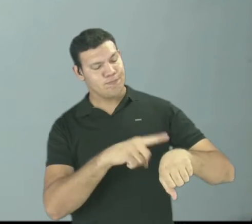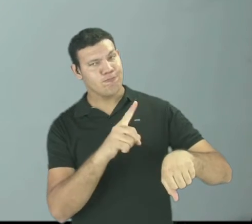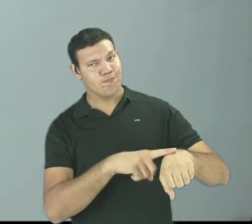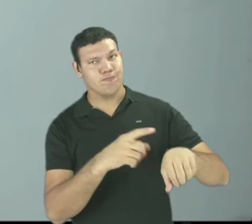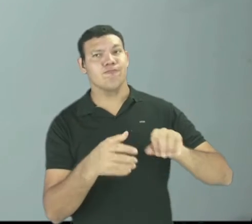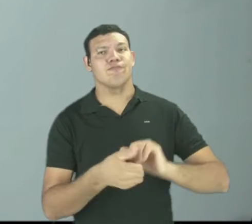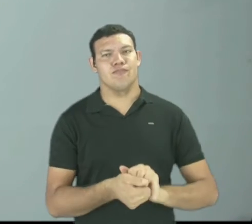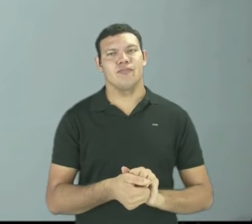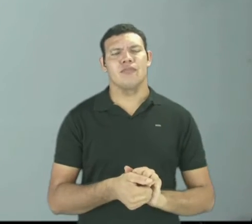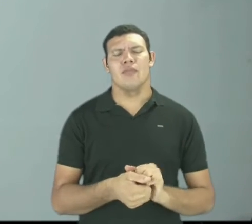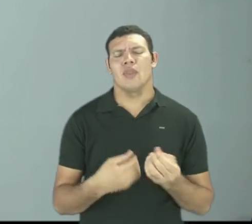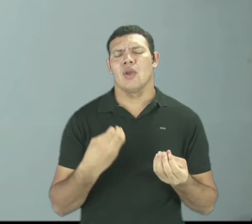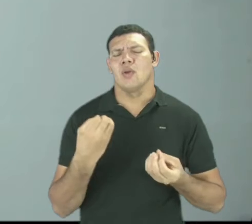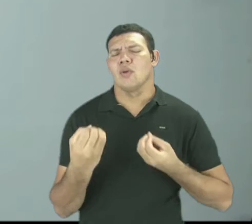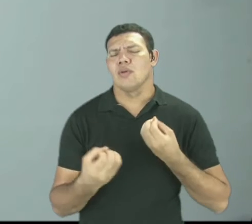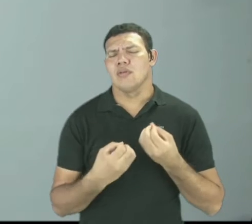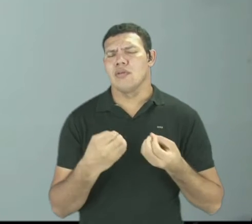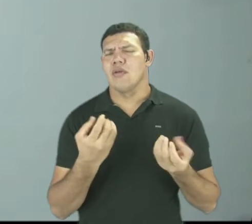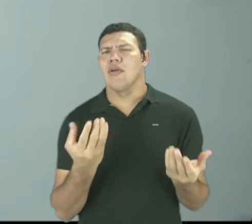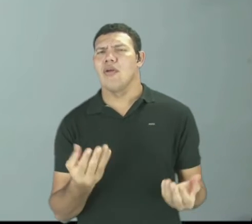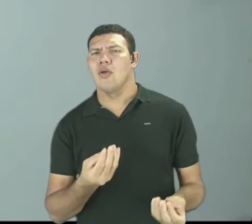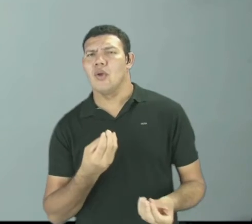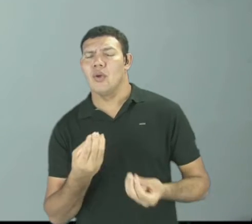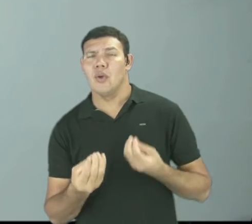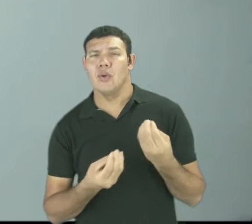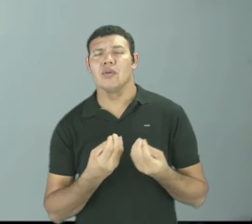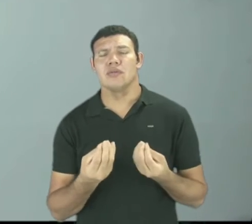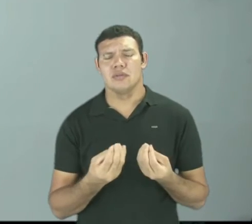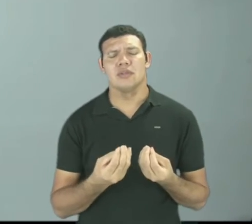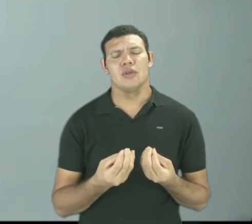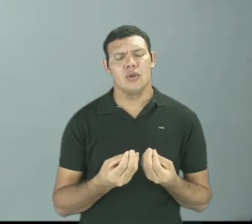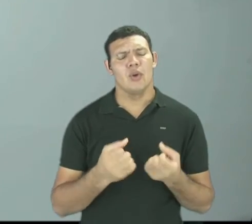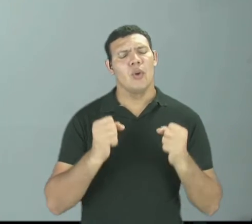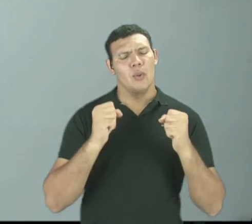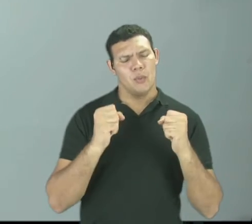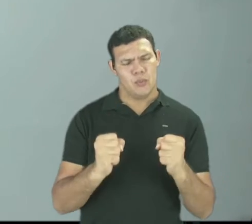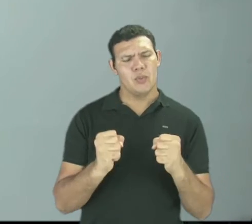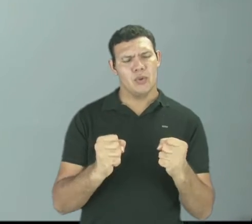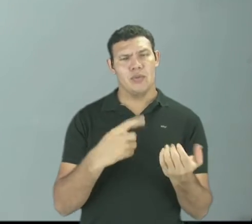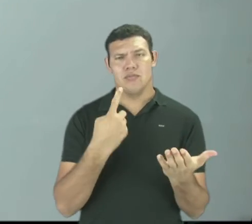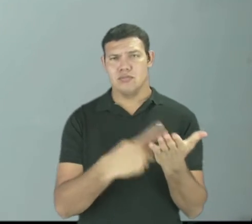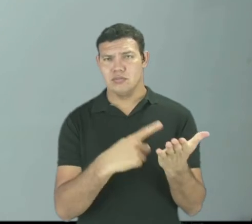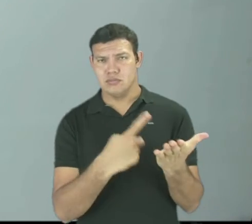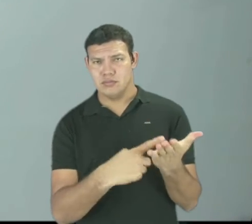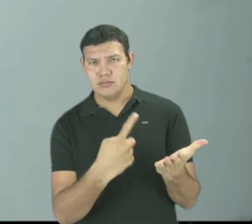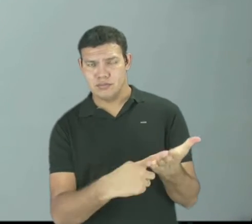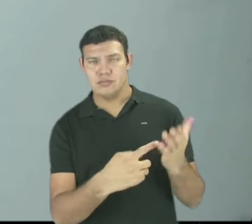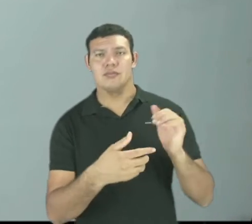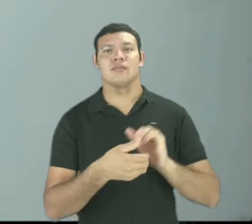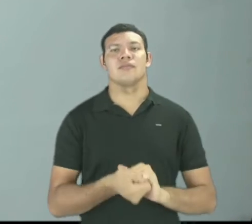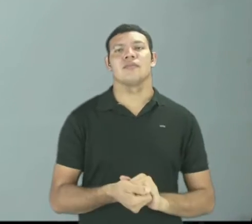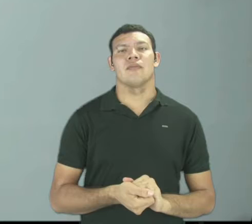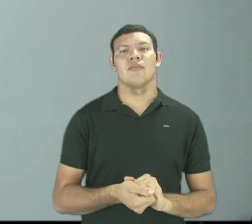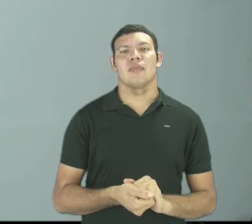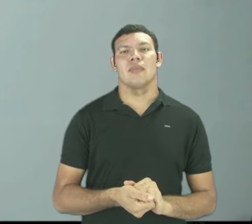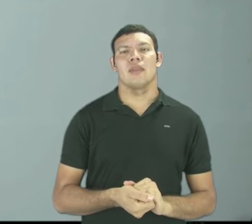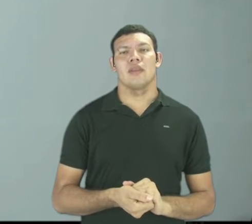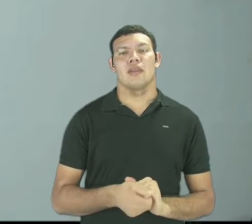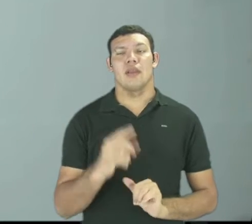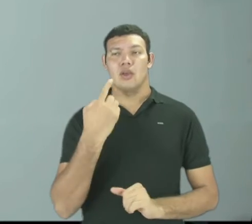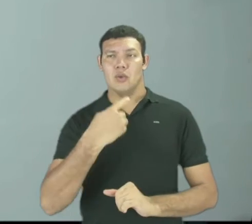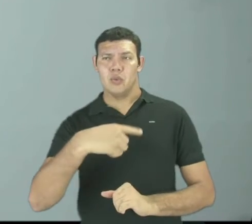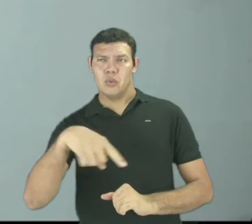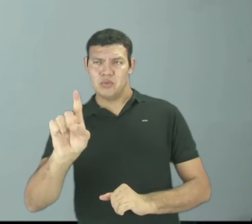Eles expressam em que momentos nós podemos termos compromisso, quando a gente vai para